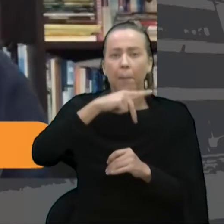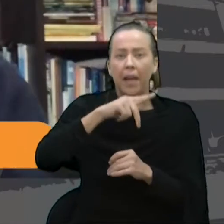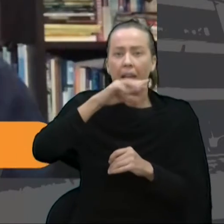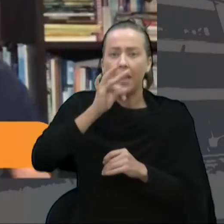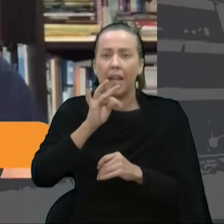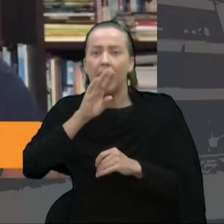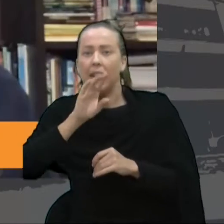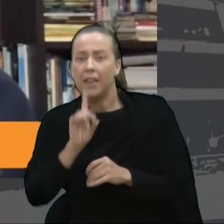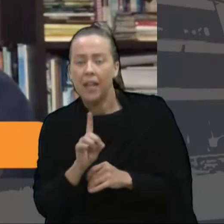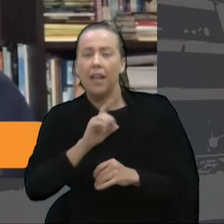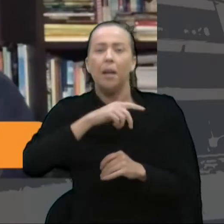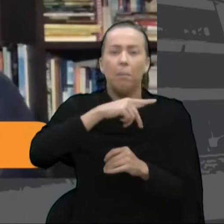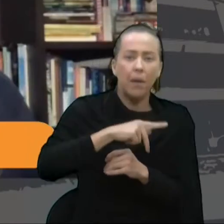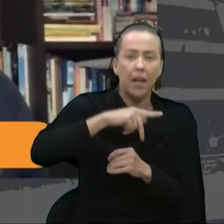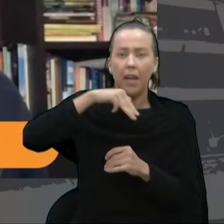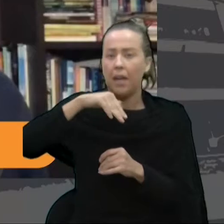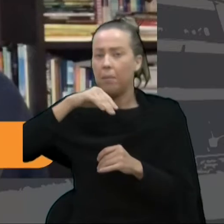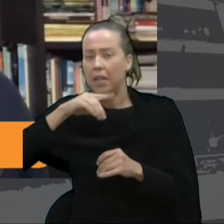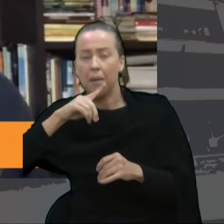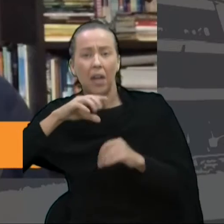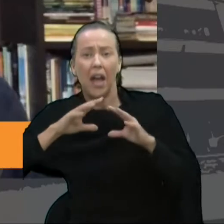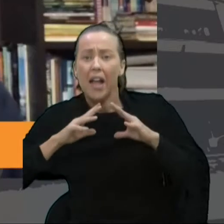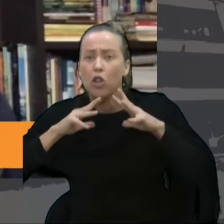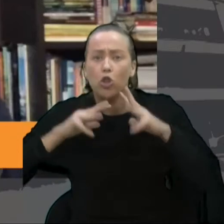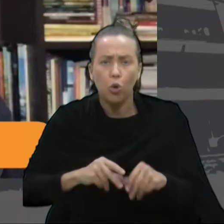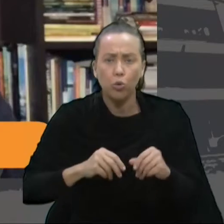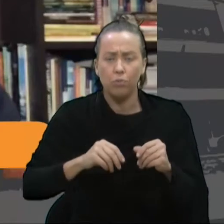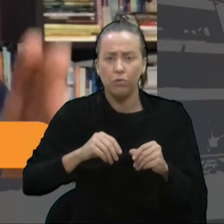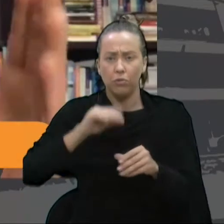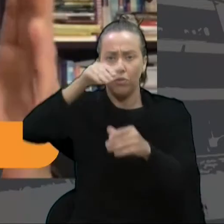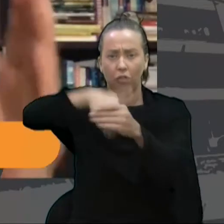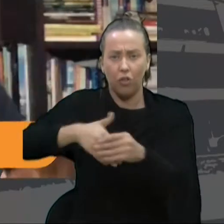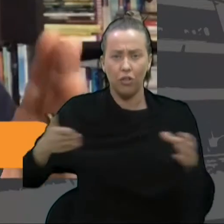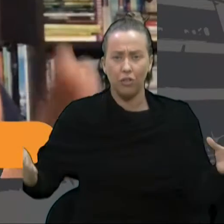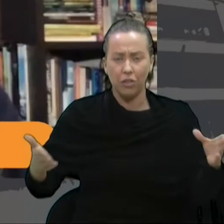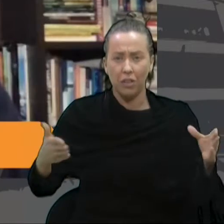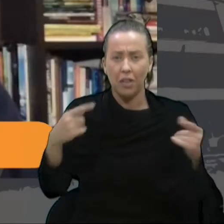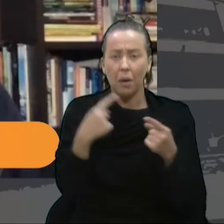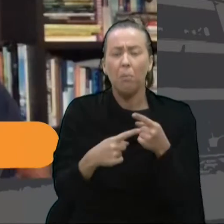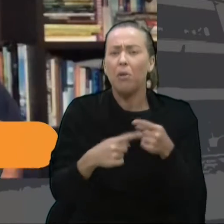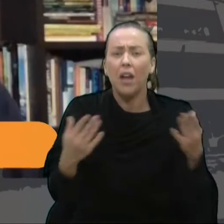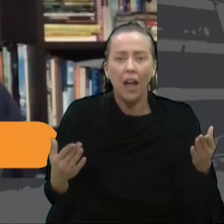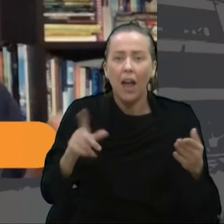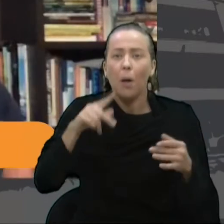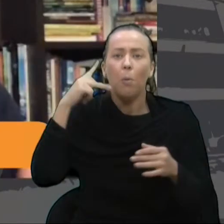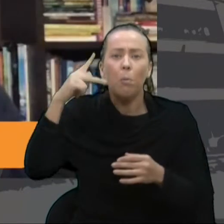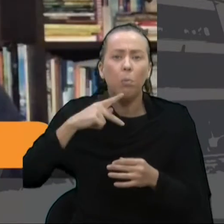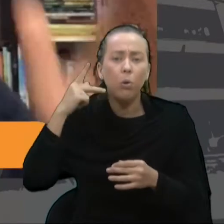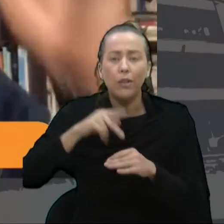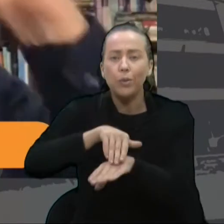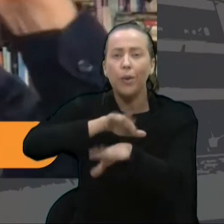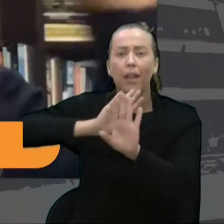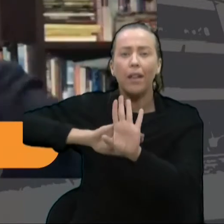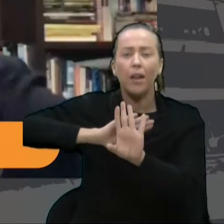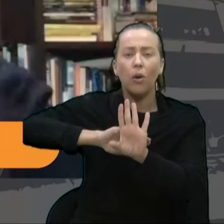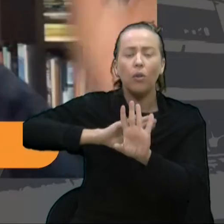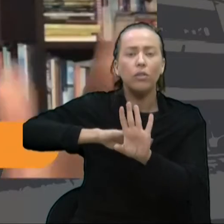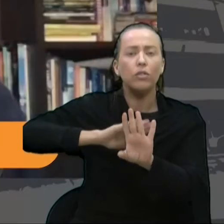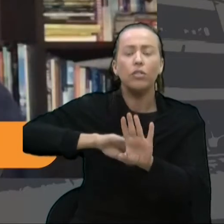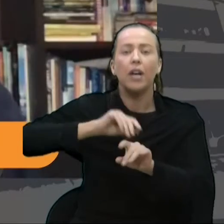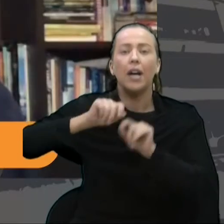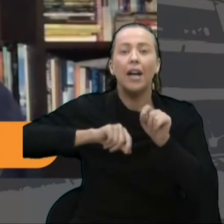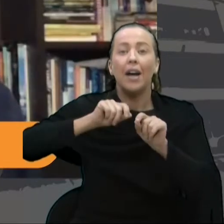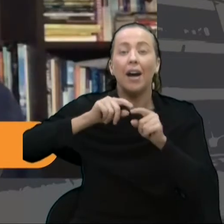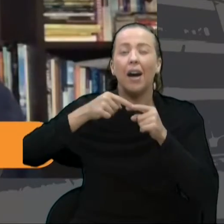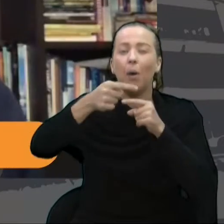MDB, de todo mundo. Dá certeza no voto. Mas por quê? Porque entrou um fator político-ideológico, com olho na eleição